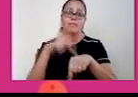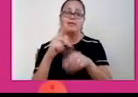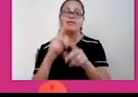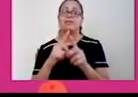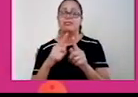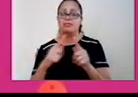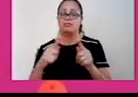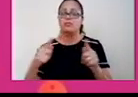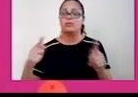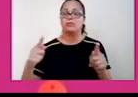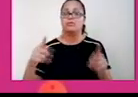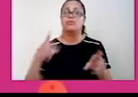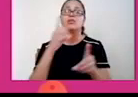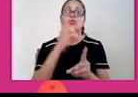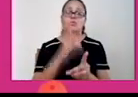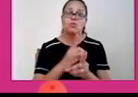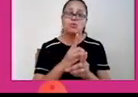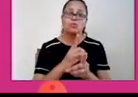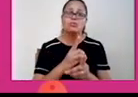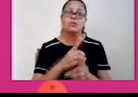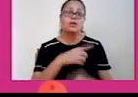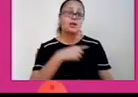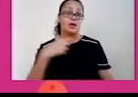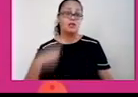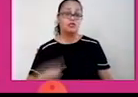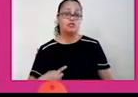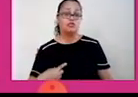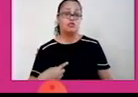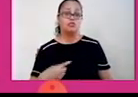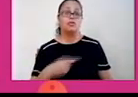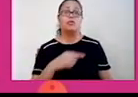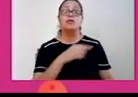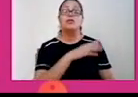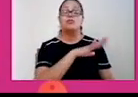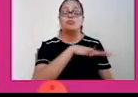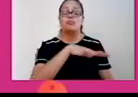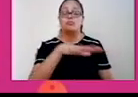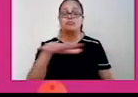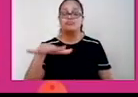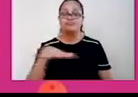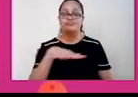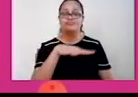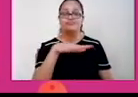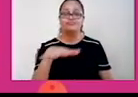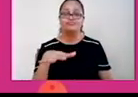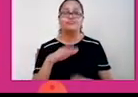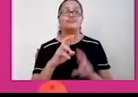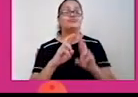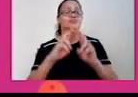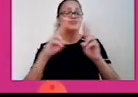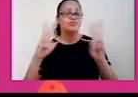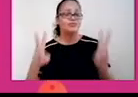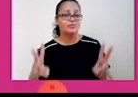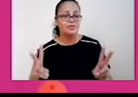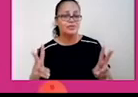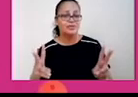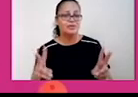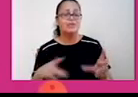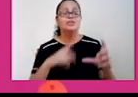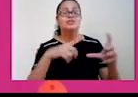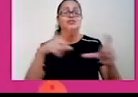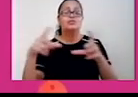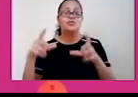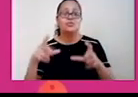se encontrem na China paisagens muito diversificadas e também diferentes formas de ocupação